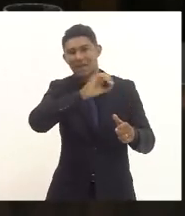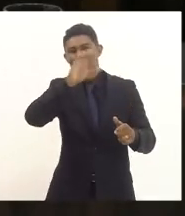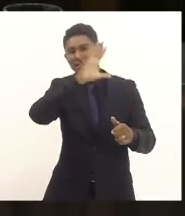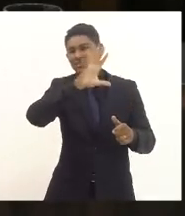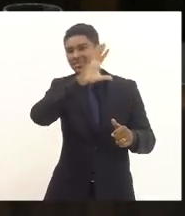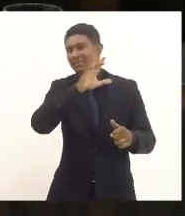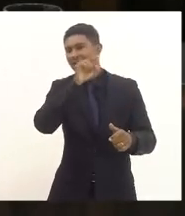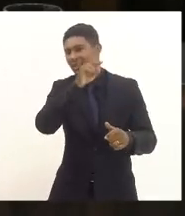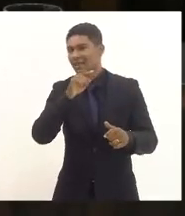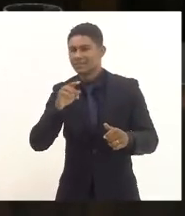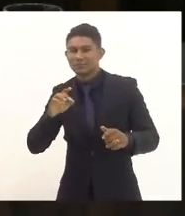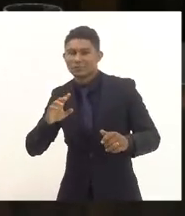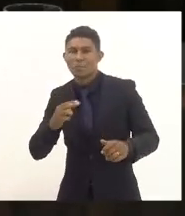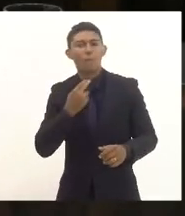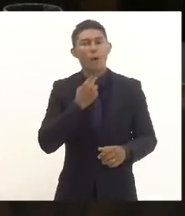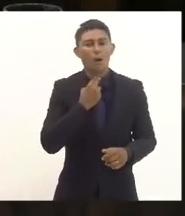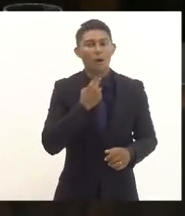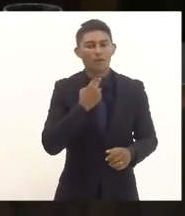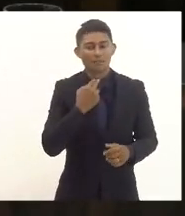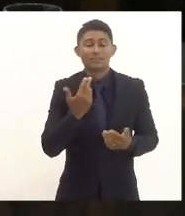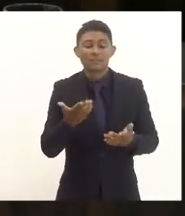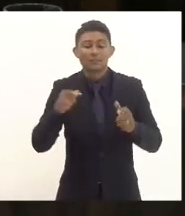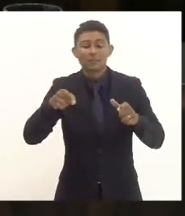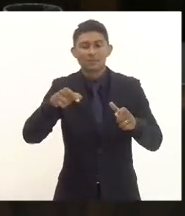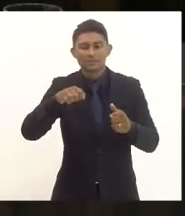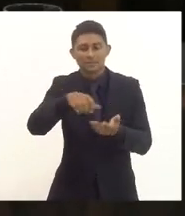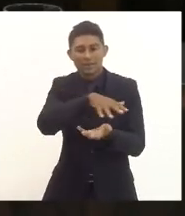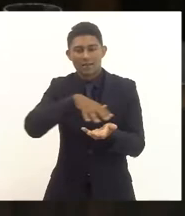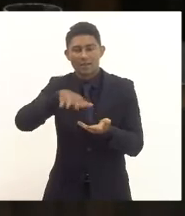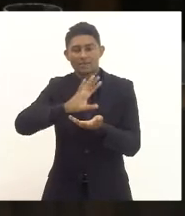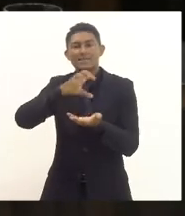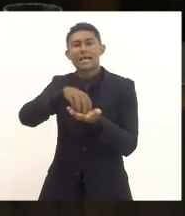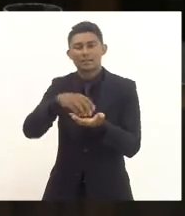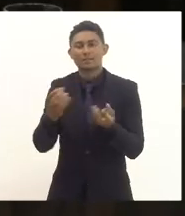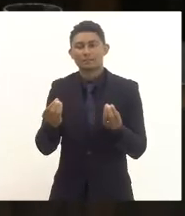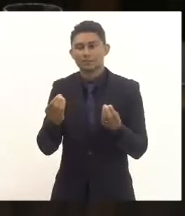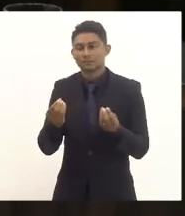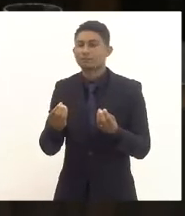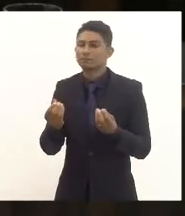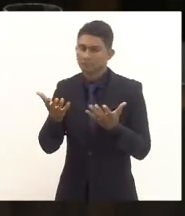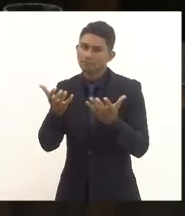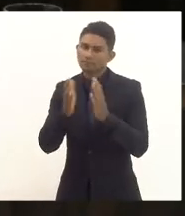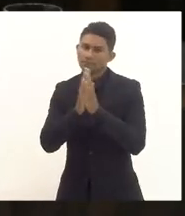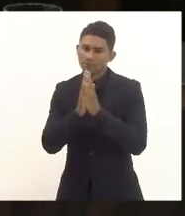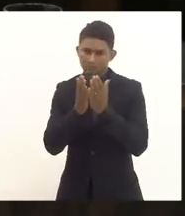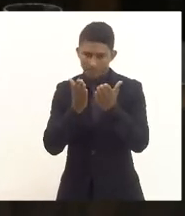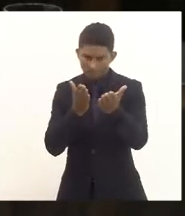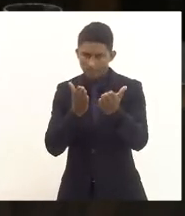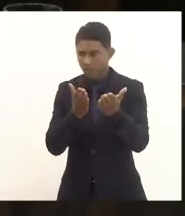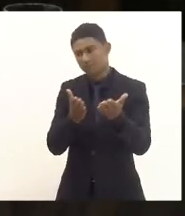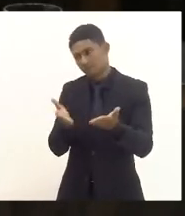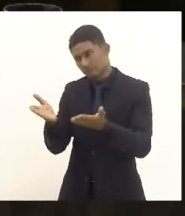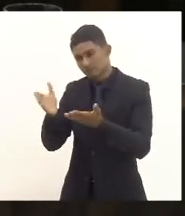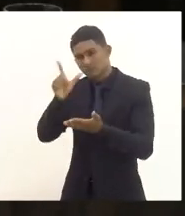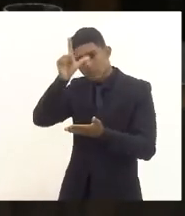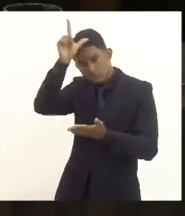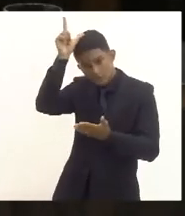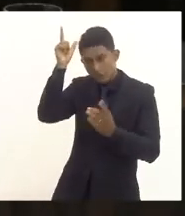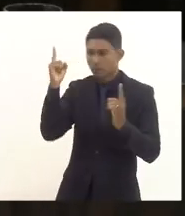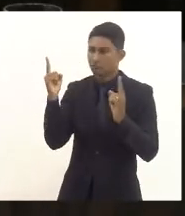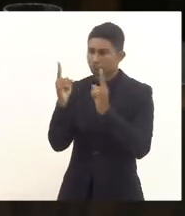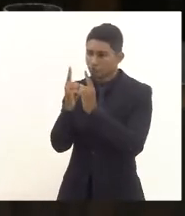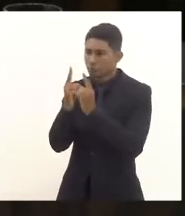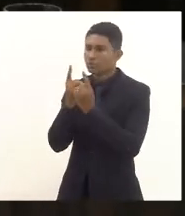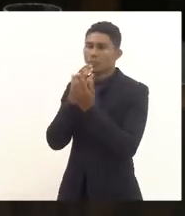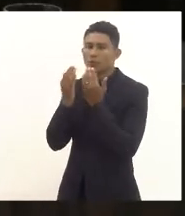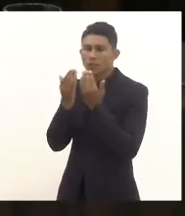se pode por cento não vamos ver depois que essa disfunção eu quero que você lembra o deputado e Alexandre converse com o deputado nos